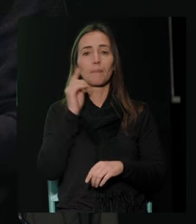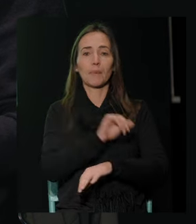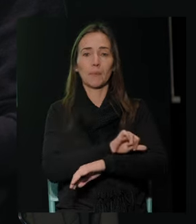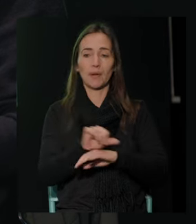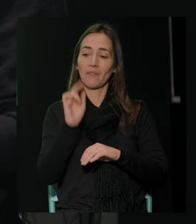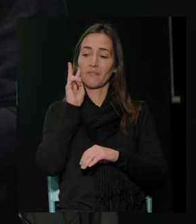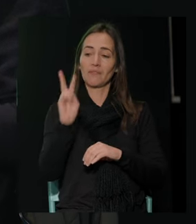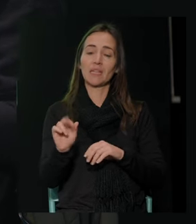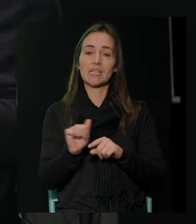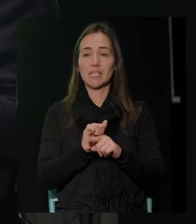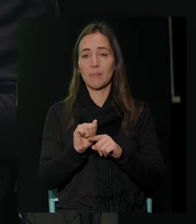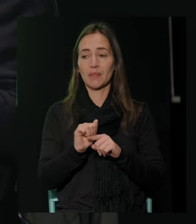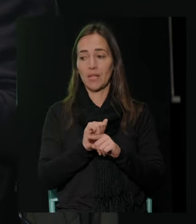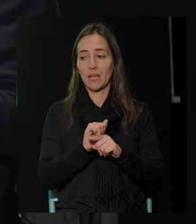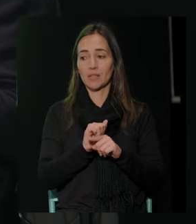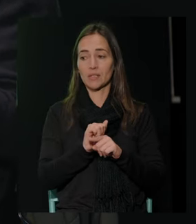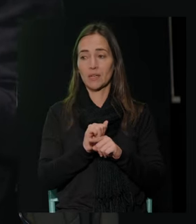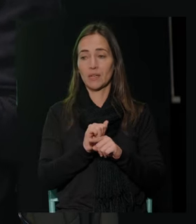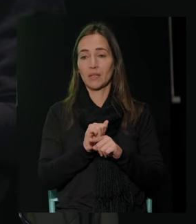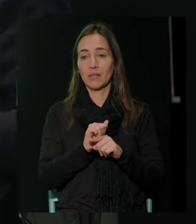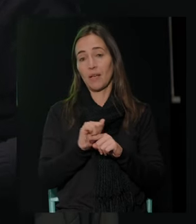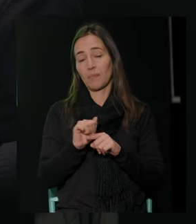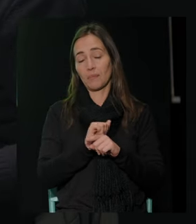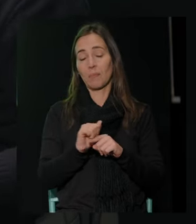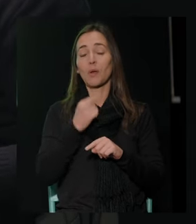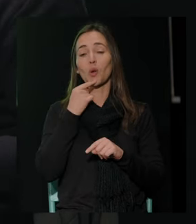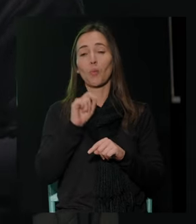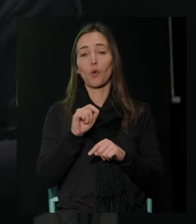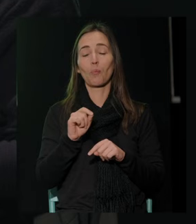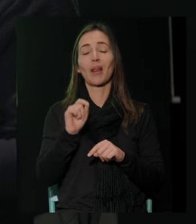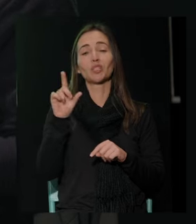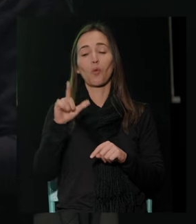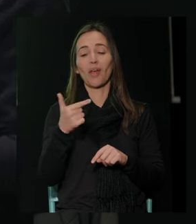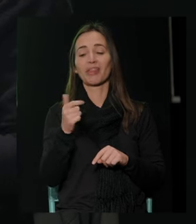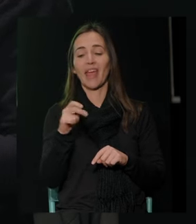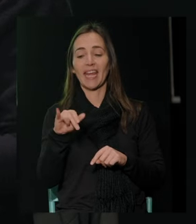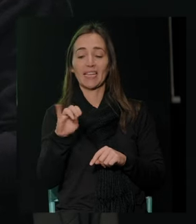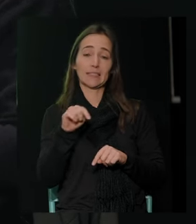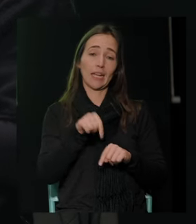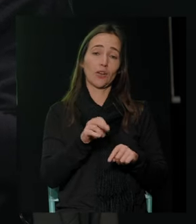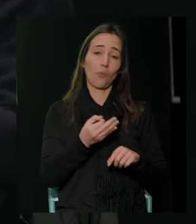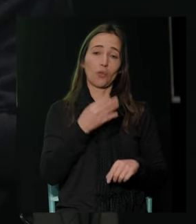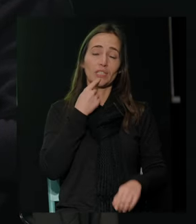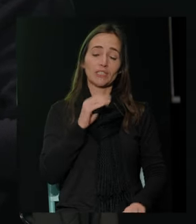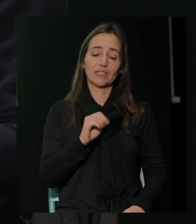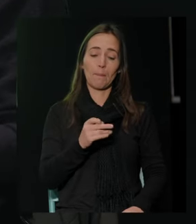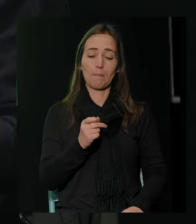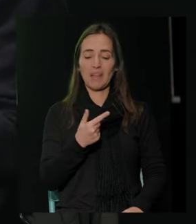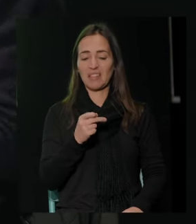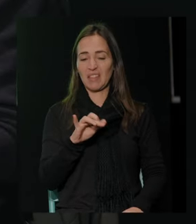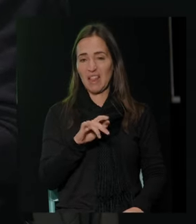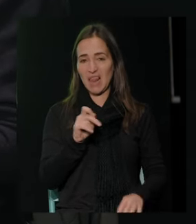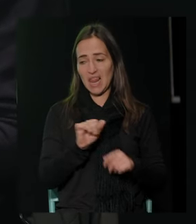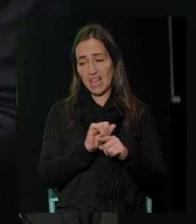umas sapatilhas, que é o que se diz aqui no Porto, não é? Disse ténis, mas aqui no Porto diz sapatilhas. Com umas sapatilhas que devem custar para aí